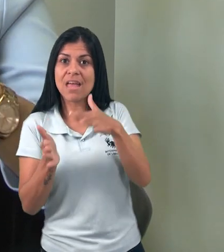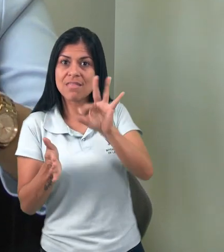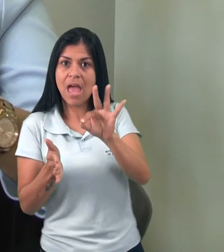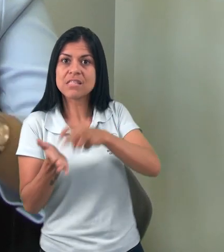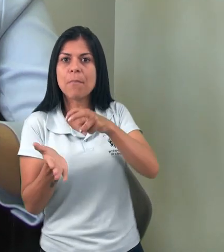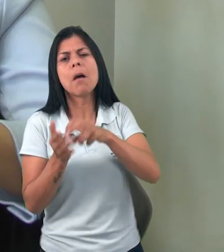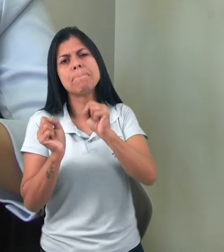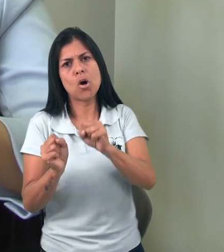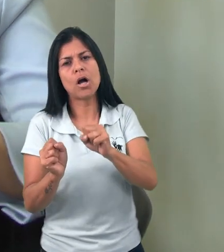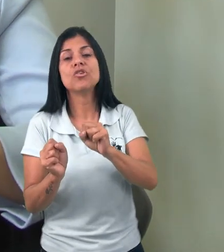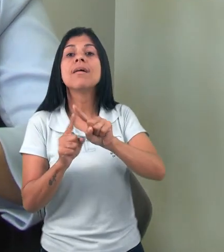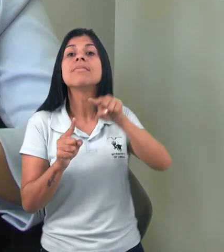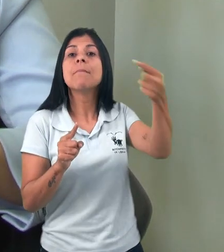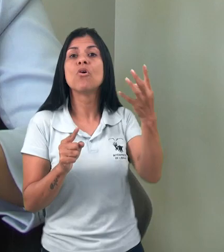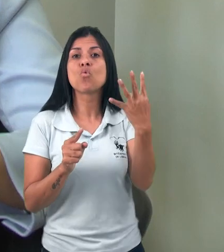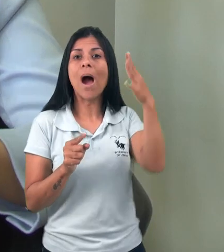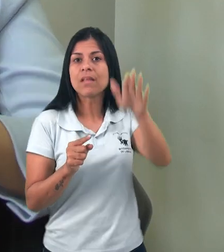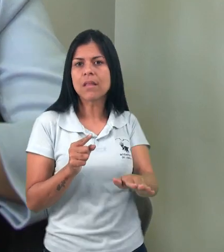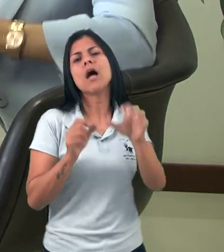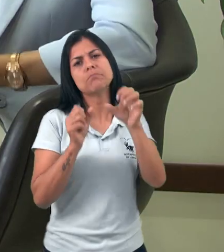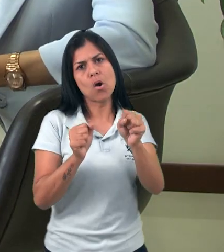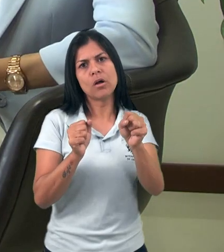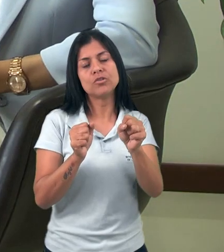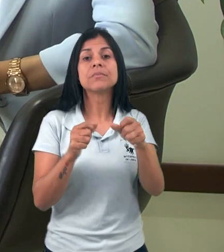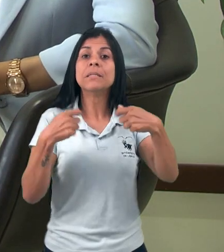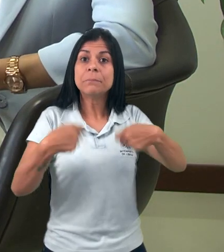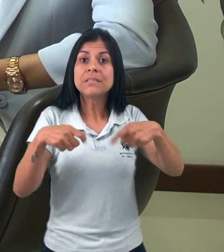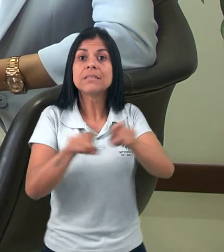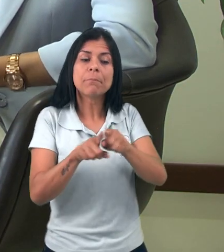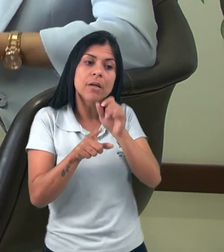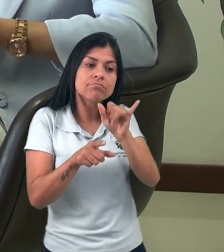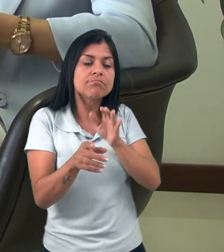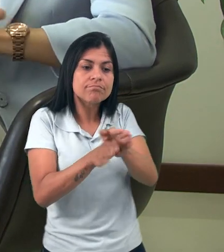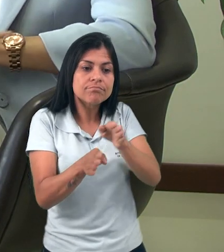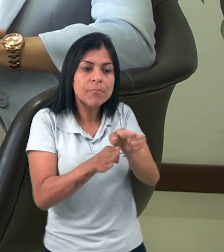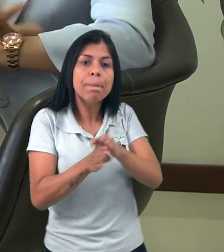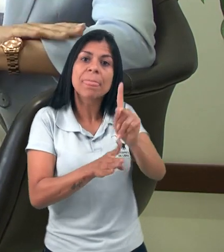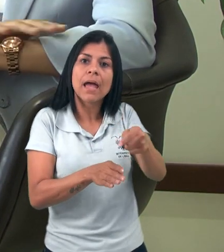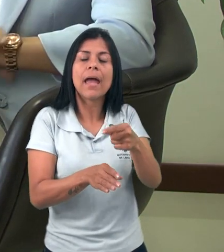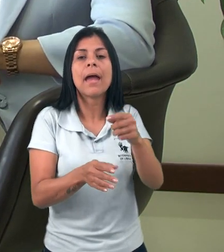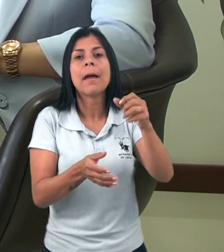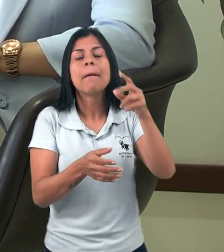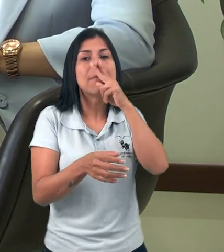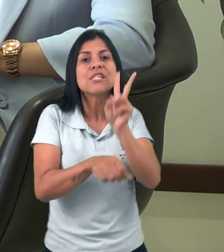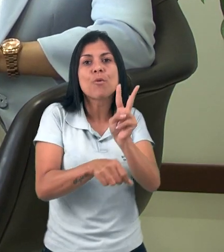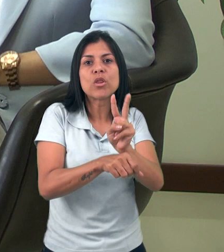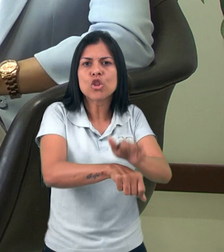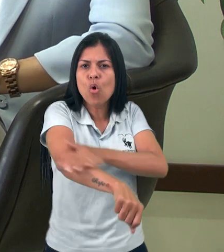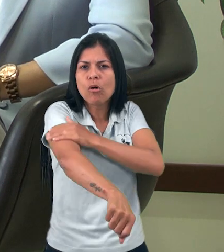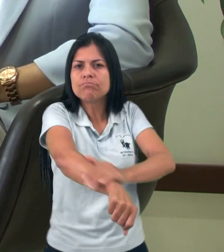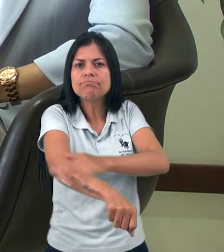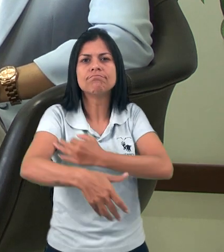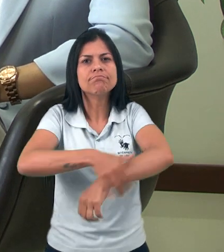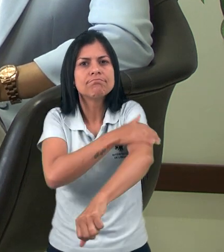7 até as 10 da manhã, após as 4 horas da tarde. O uso de proteção solar. Então, a gente tem o protetor solar, que